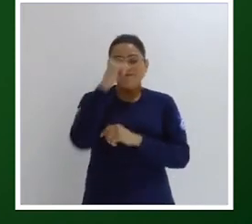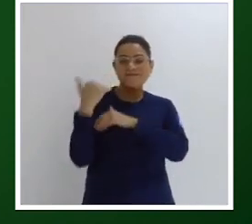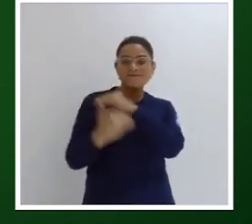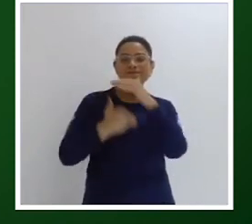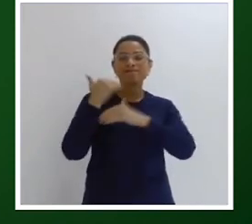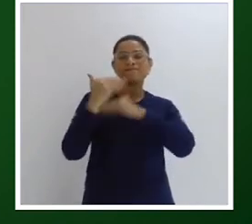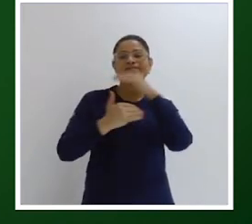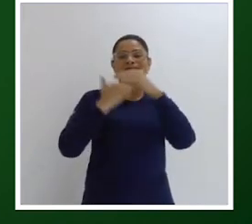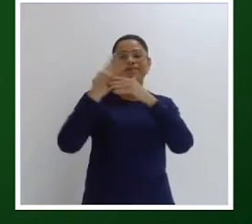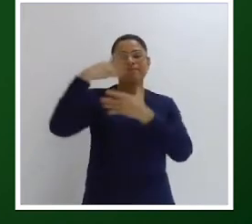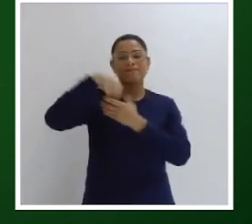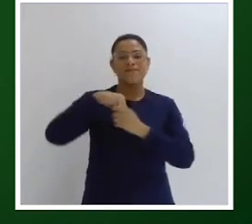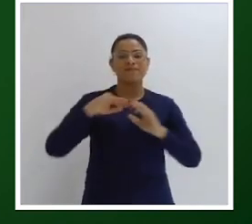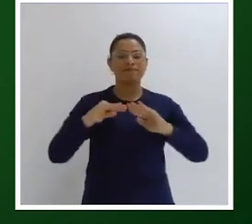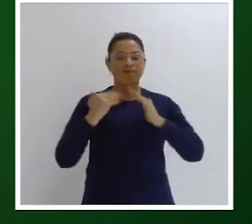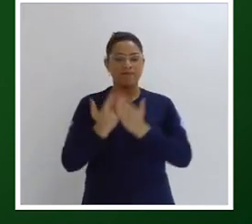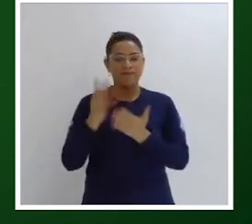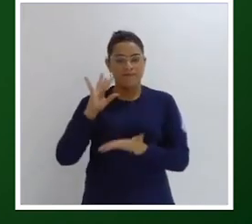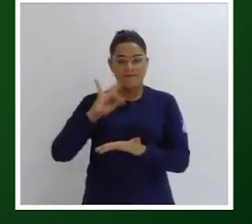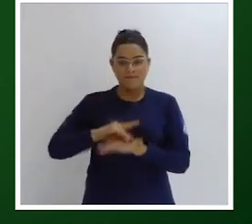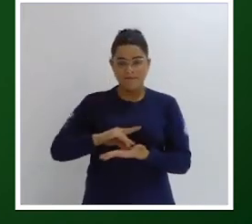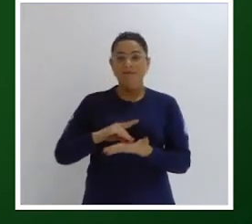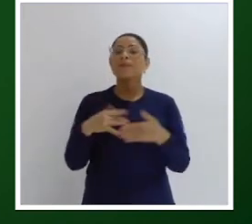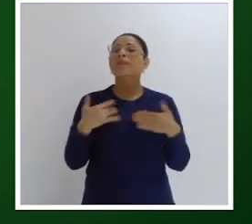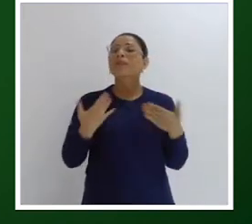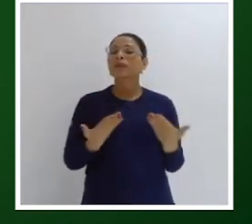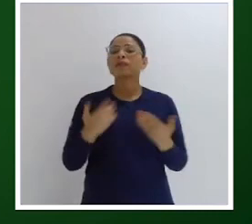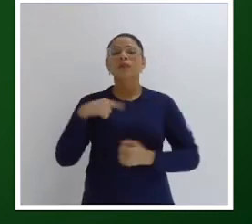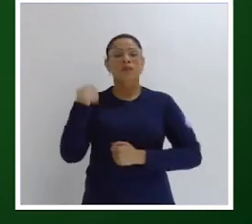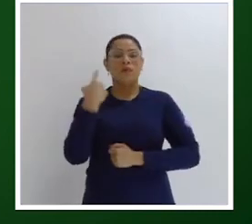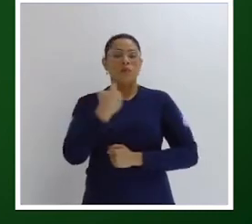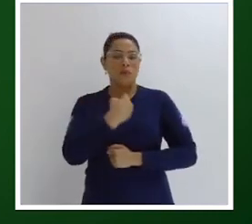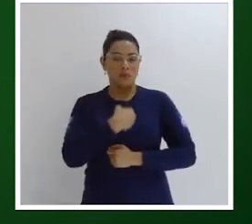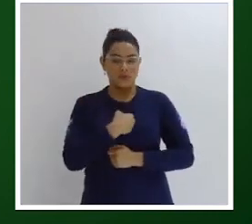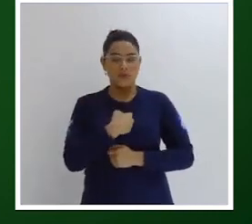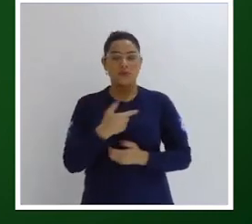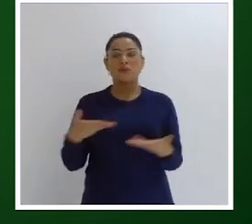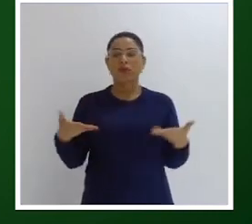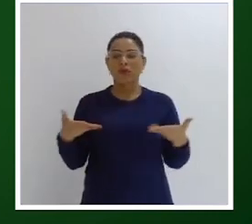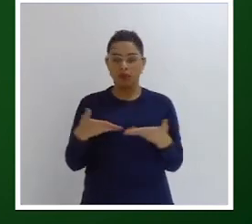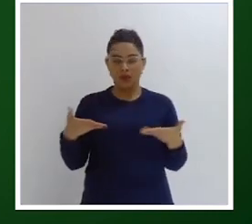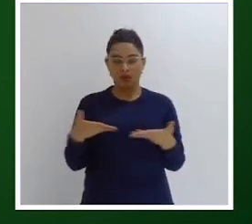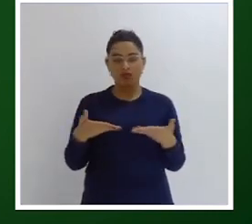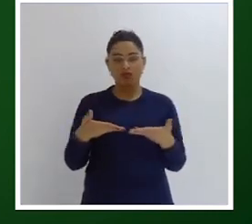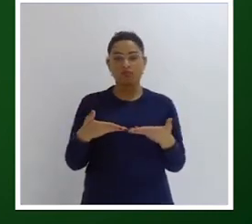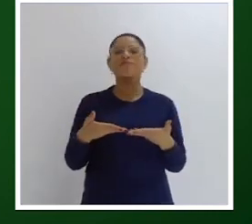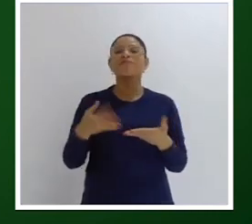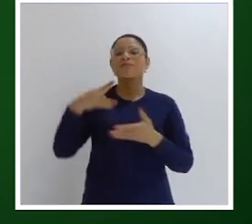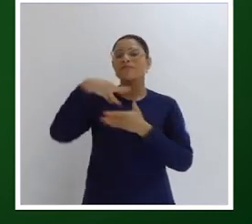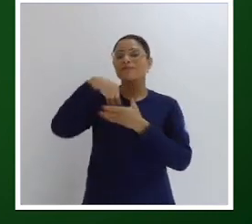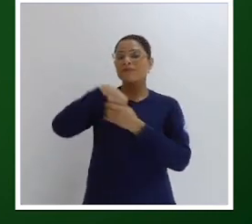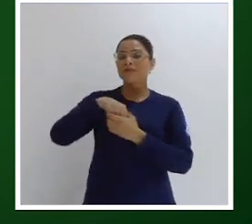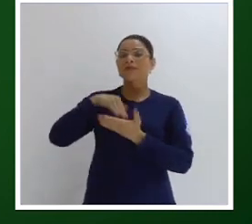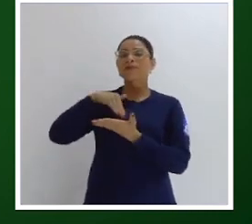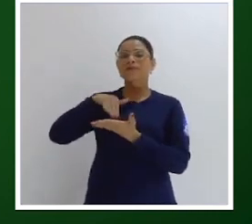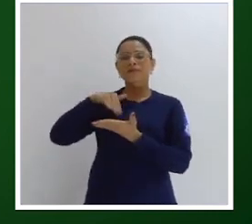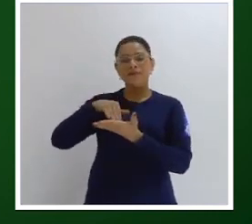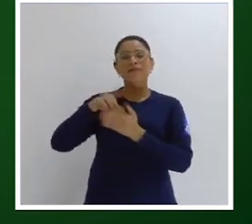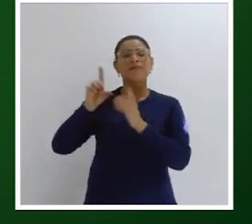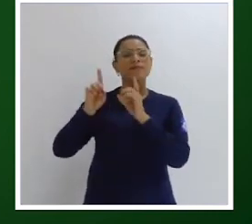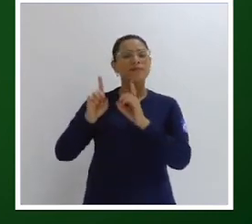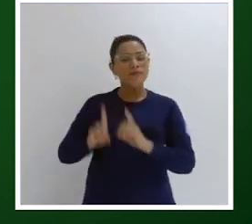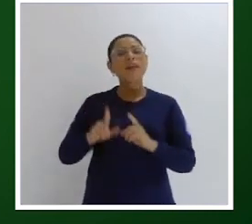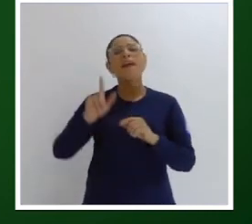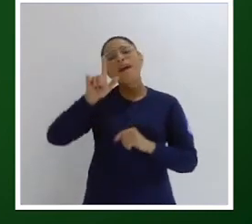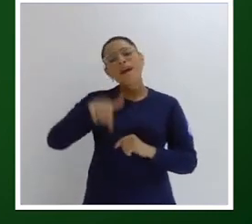maneira efetiva dentro da escola então a nós né que estamos aqui nos órgãos centrais cabe garantir